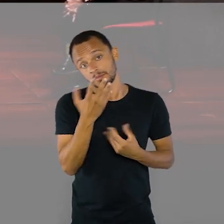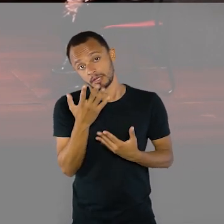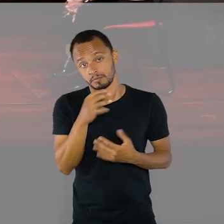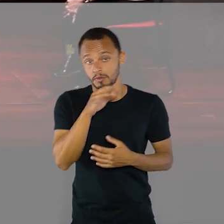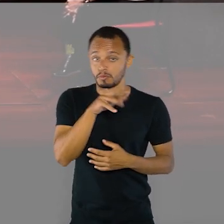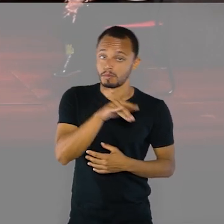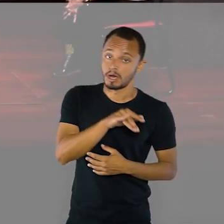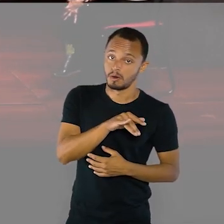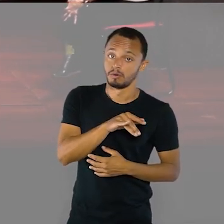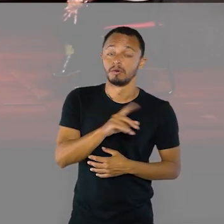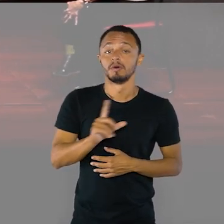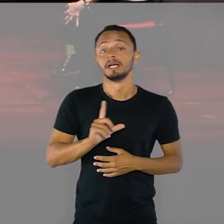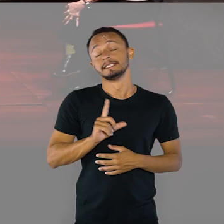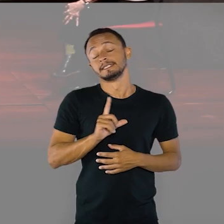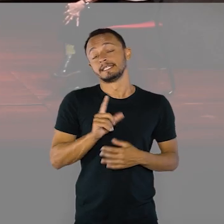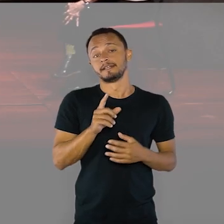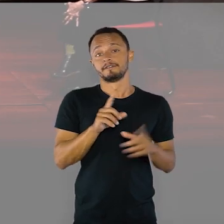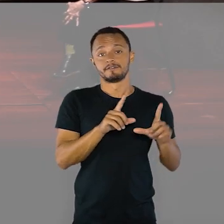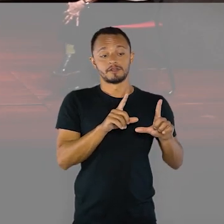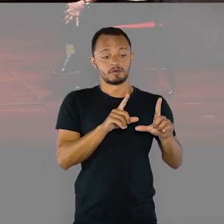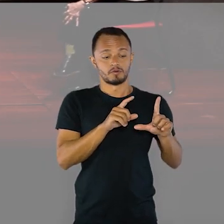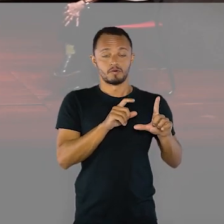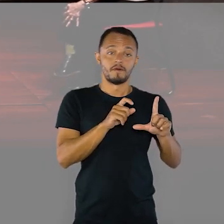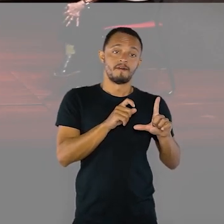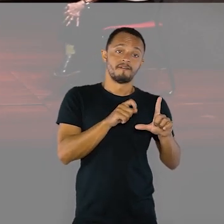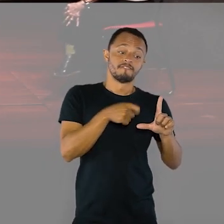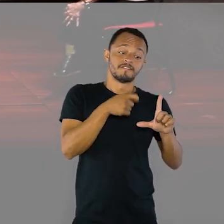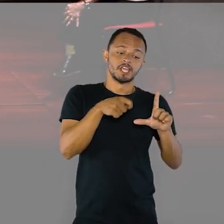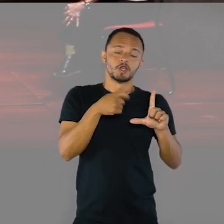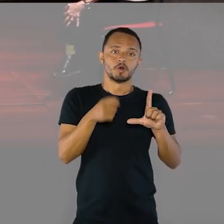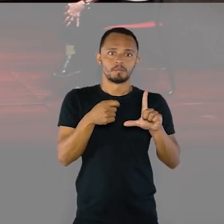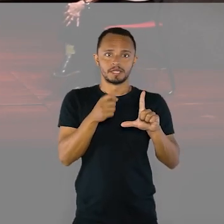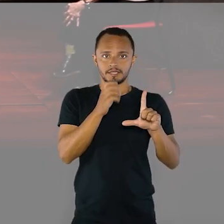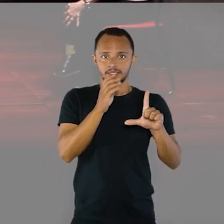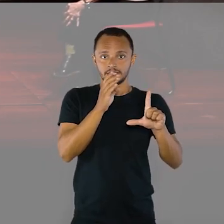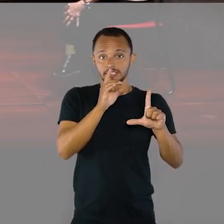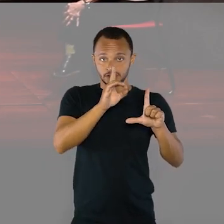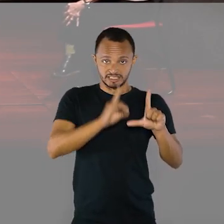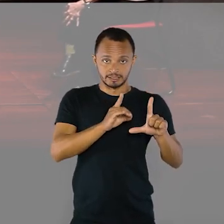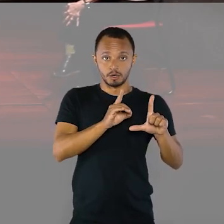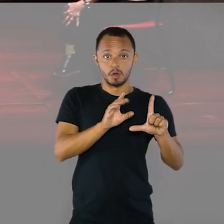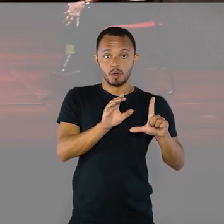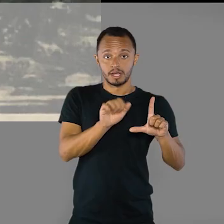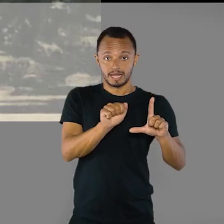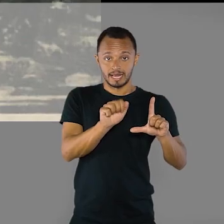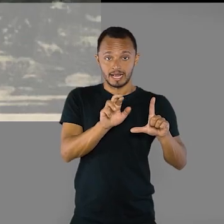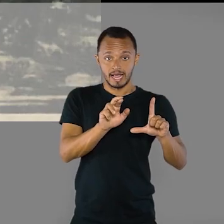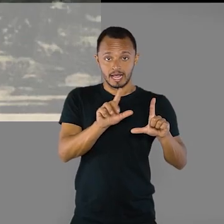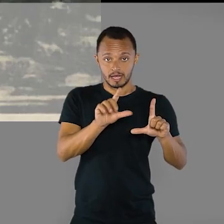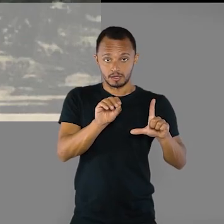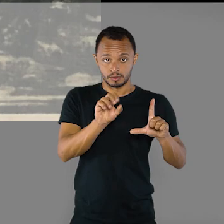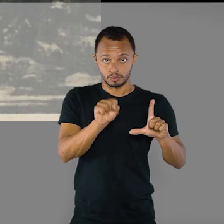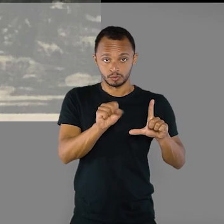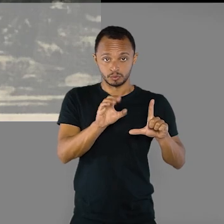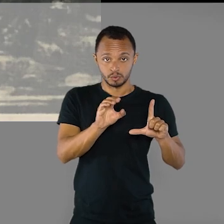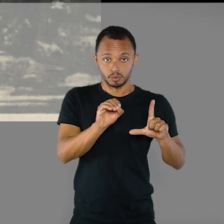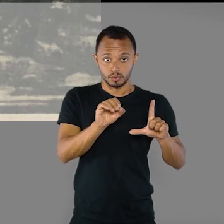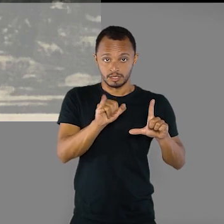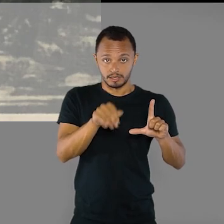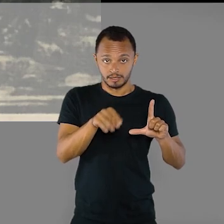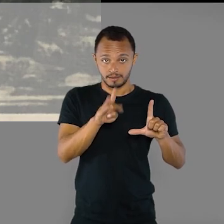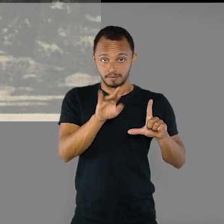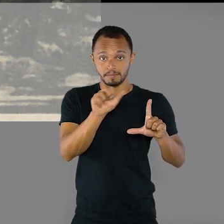o filme do Carlos Coimbra, com direção do Carlos Coimbra. O filme não foi financiado pela ditadura